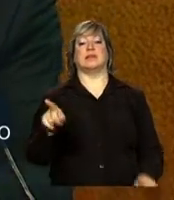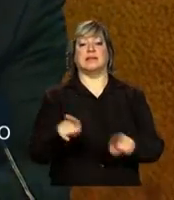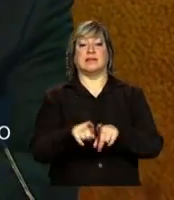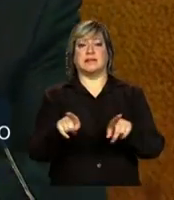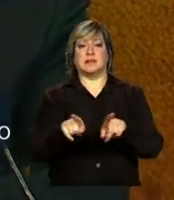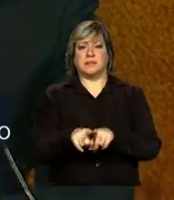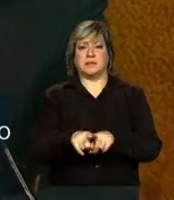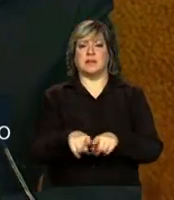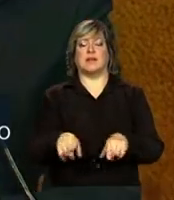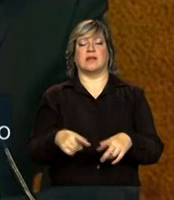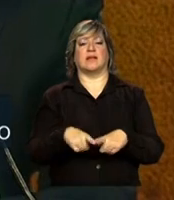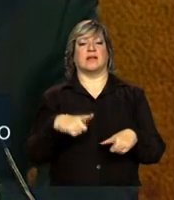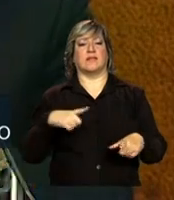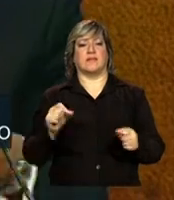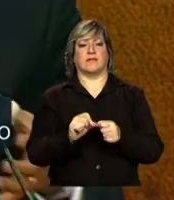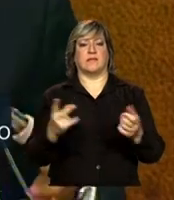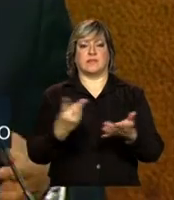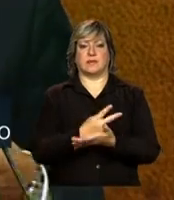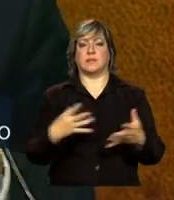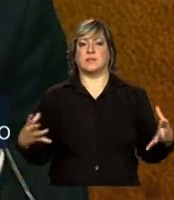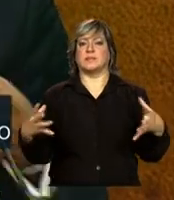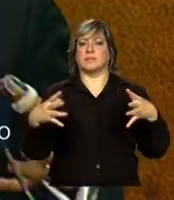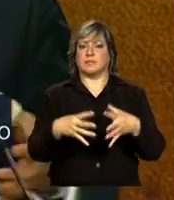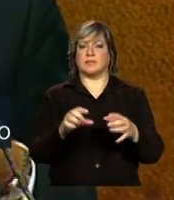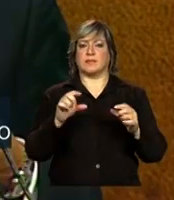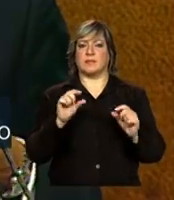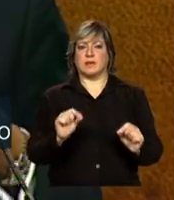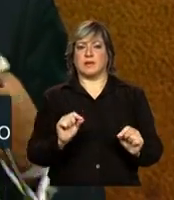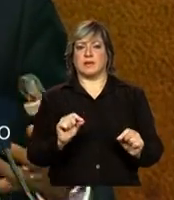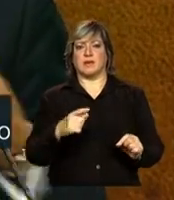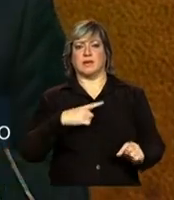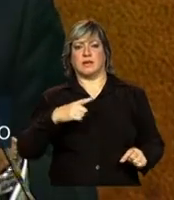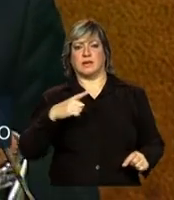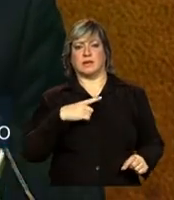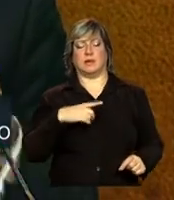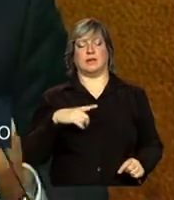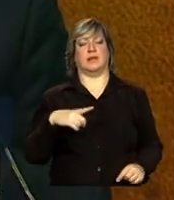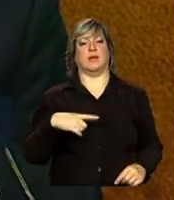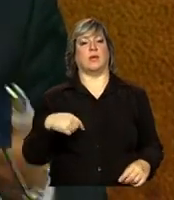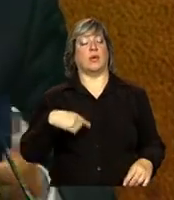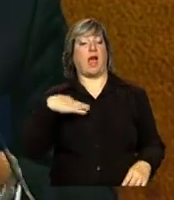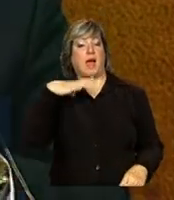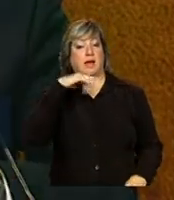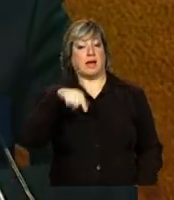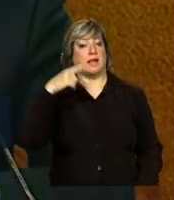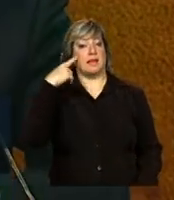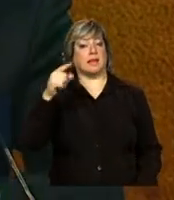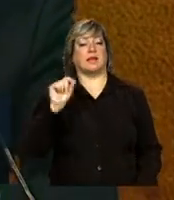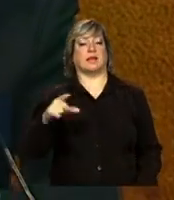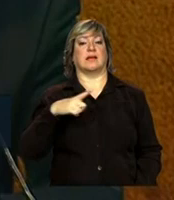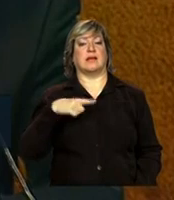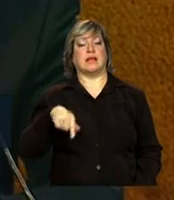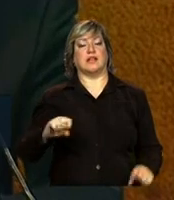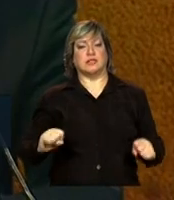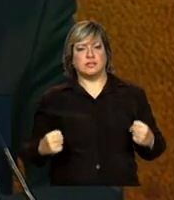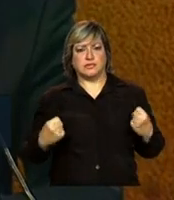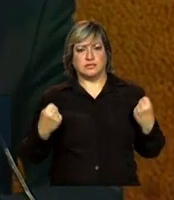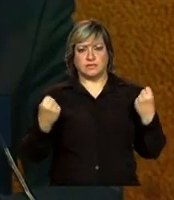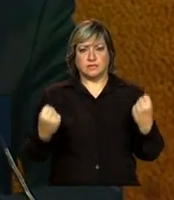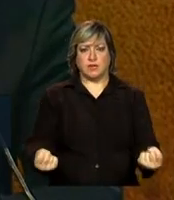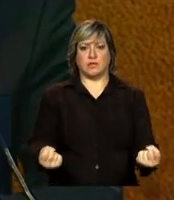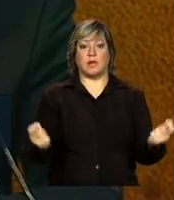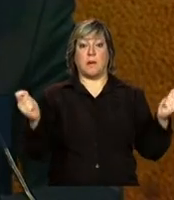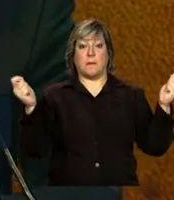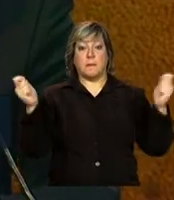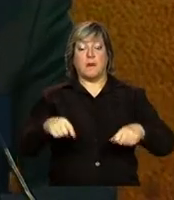tão drásticas quanto são os níveis de expropriação Então eu acho que aqui a ideia é que estes esforços sejam